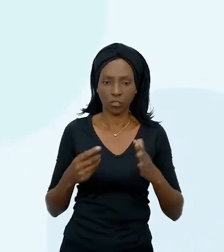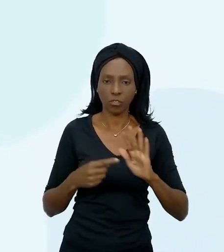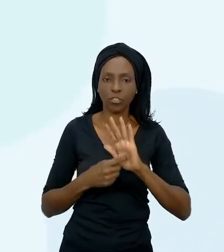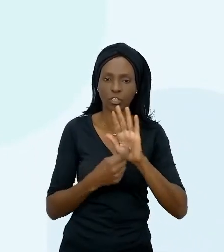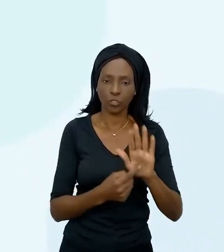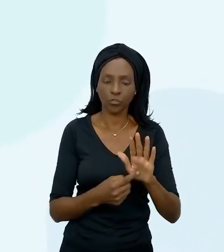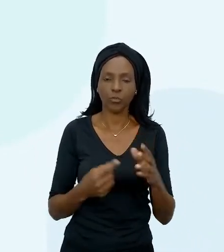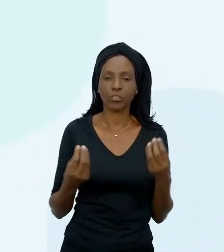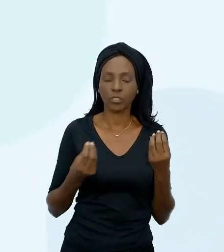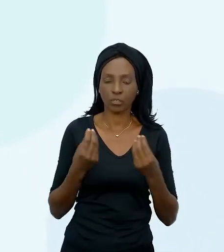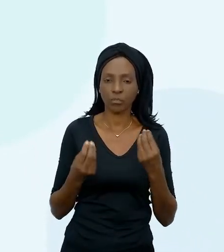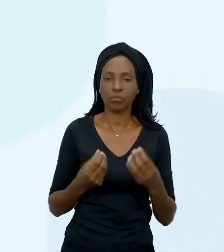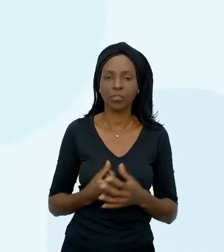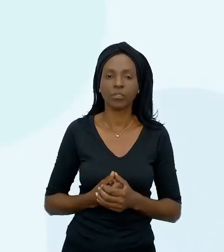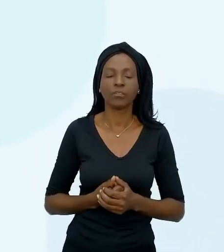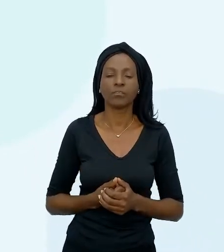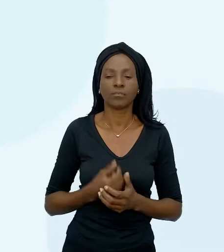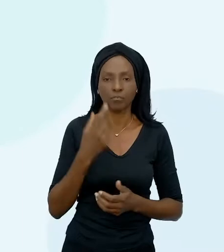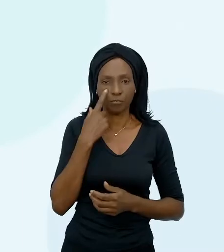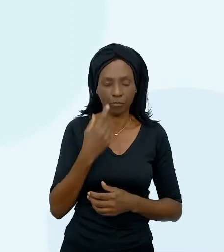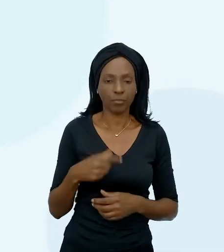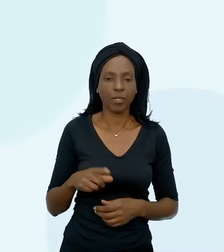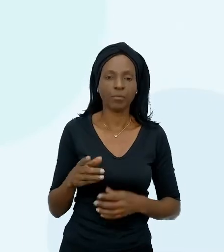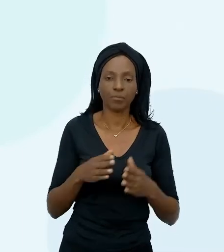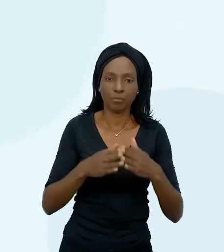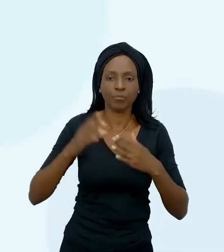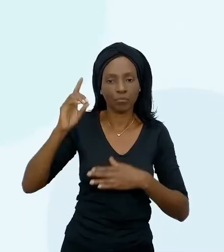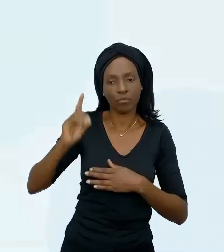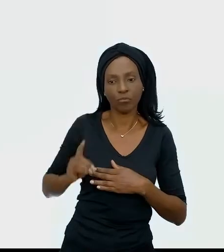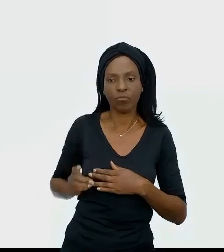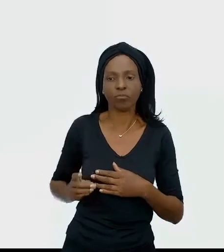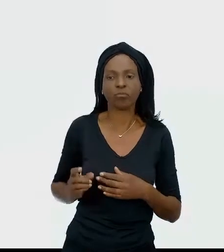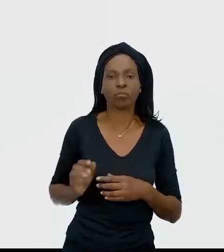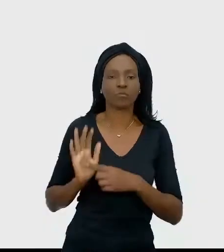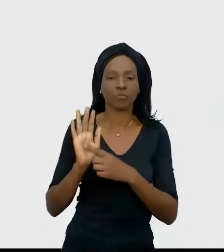esses cálculos. Vamos lá, então, pedir para o nosso diretor colocar aí na telinha.